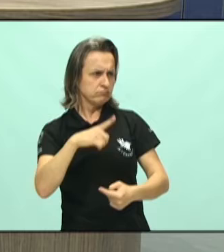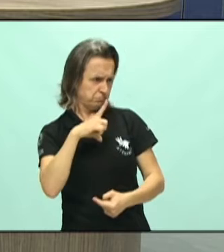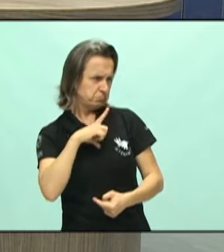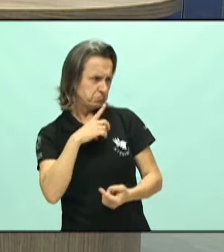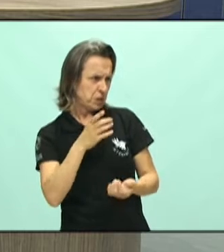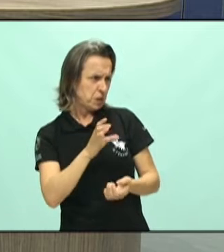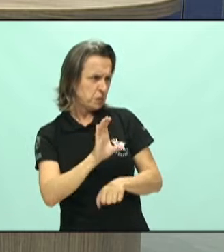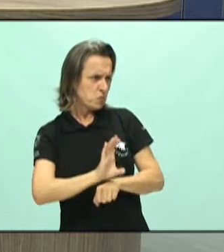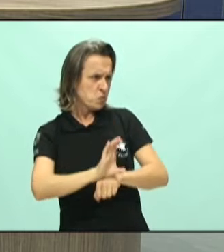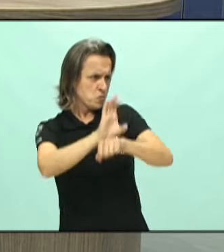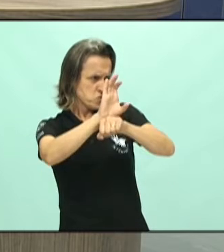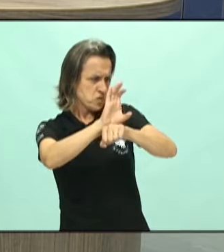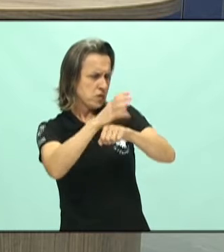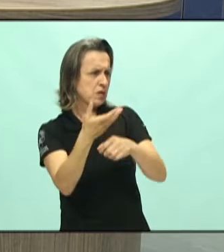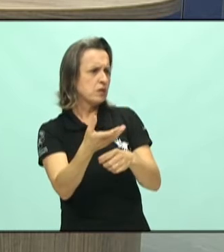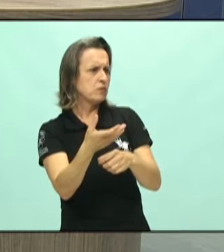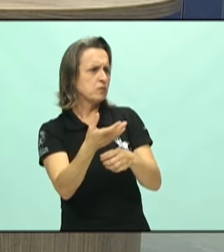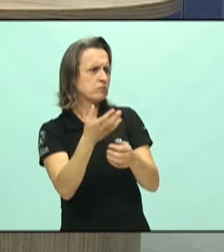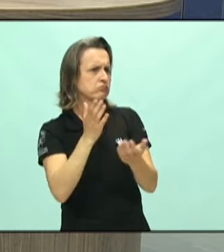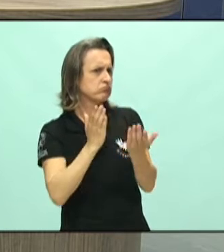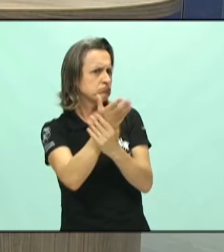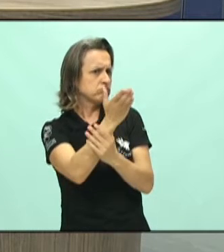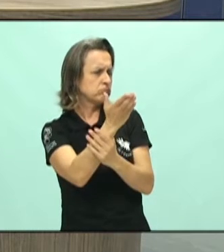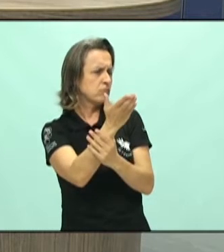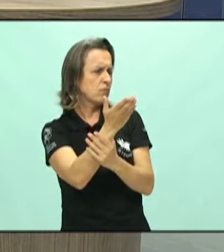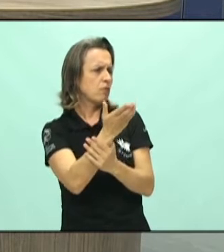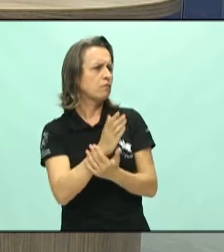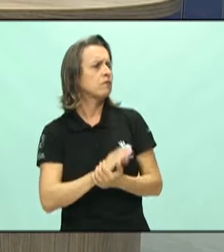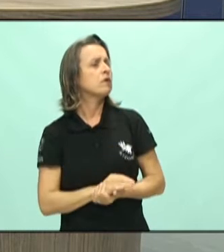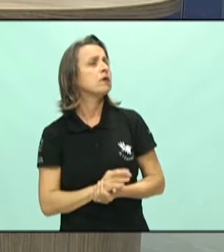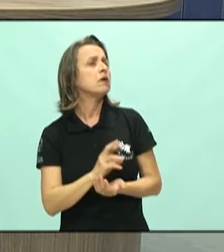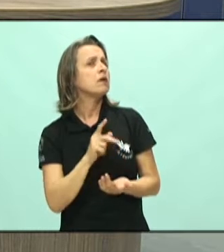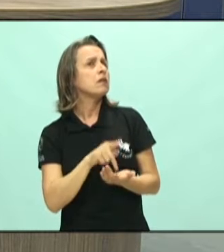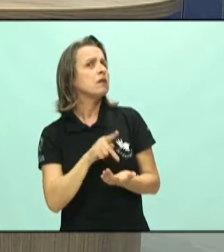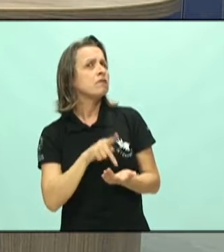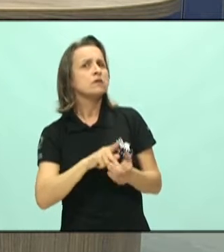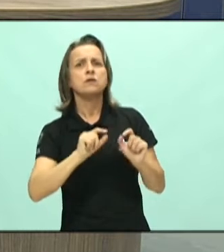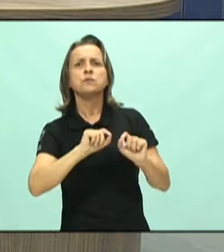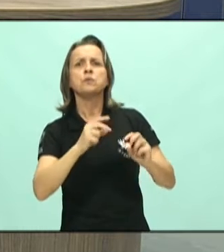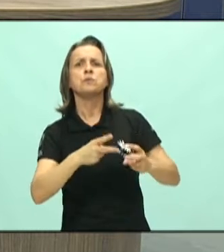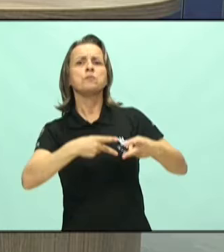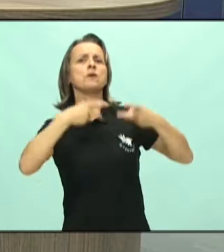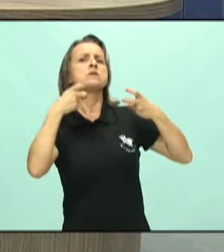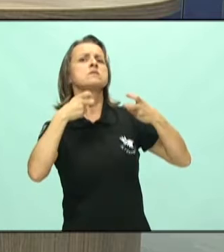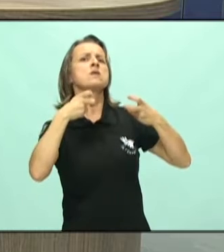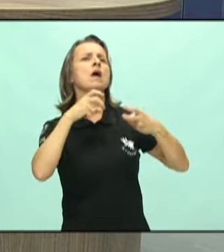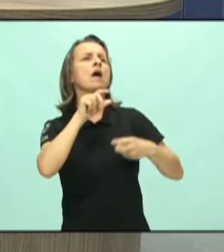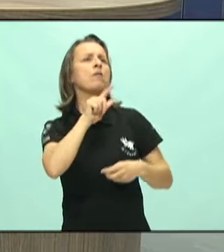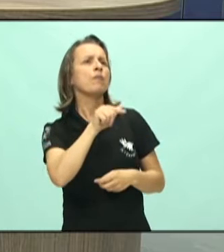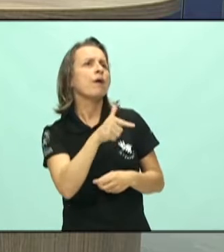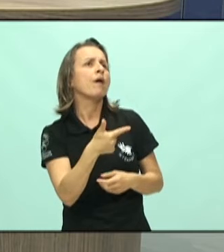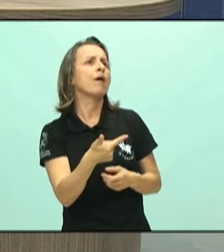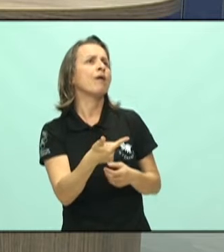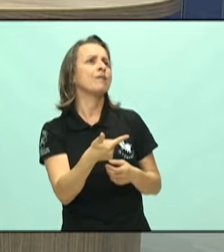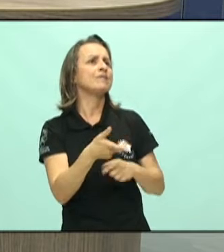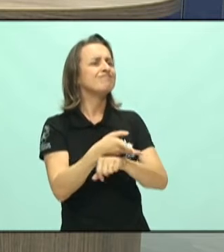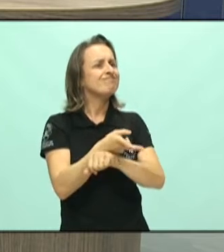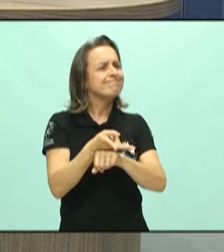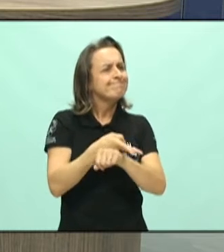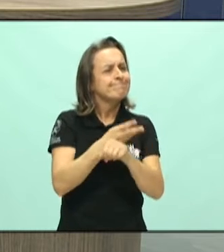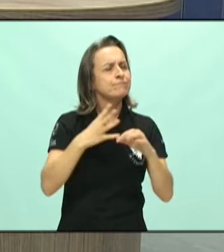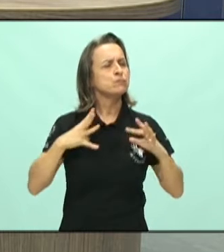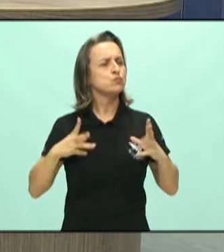regula isso e que, na verdade, assim, o que se vê é uma busca para que todos os setores paguem